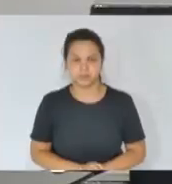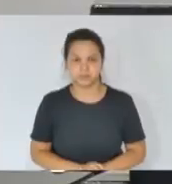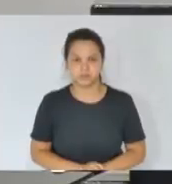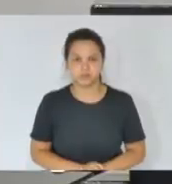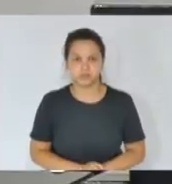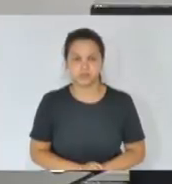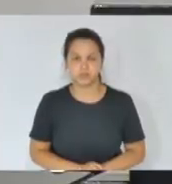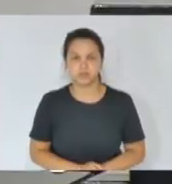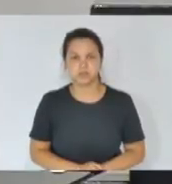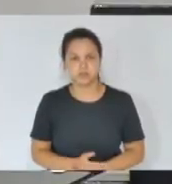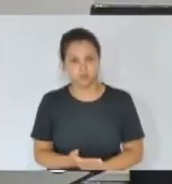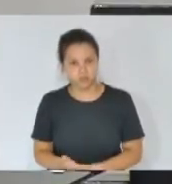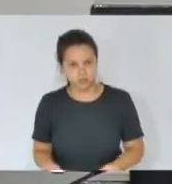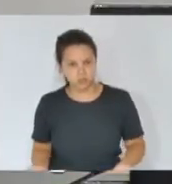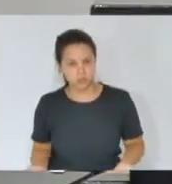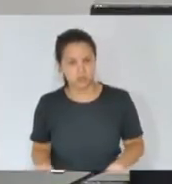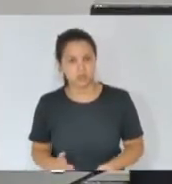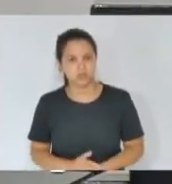Senhores,